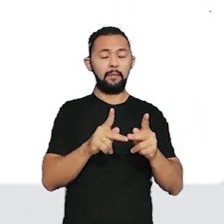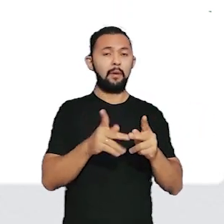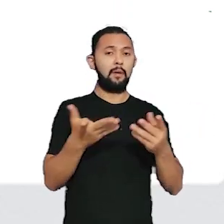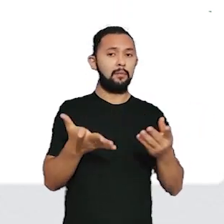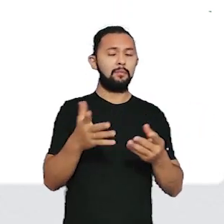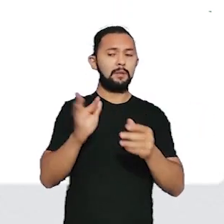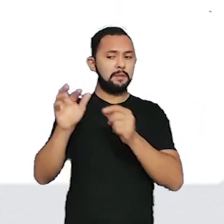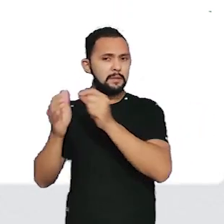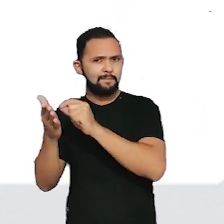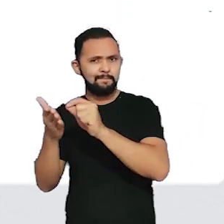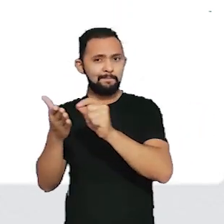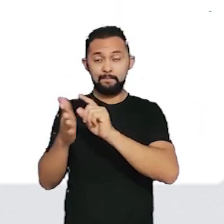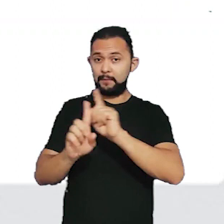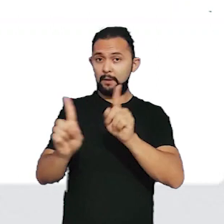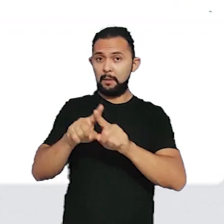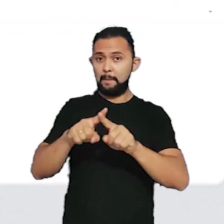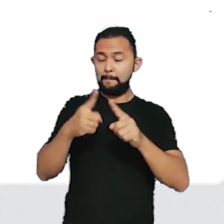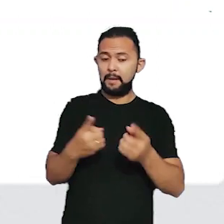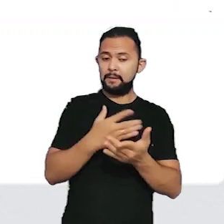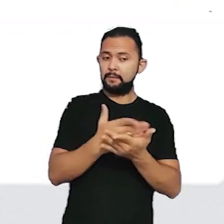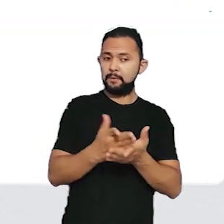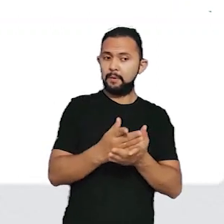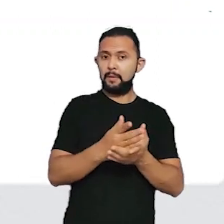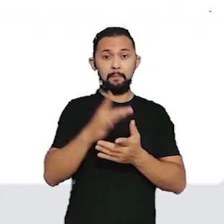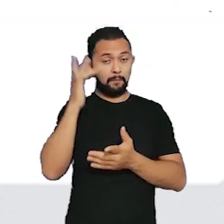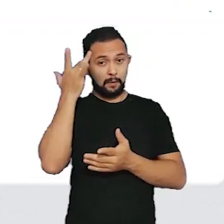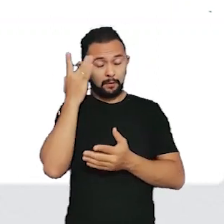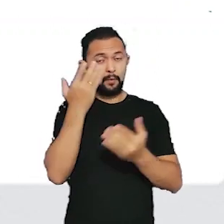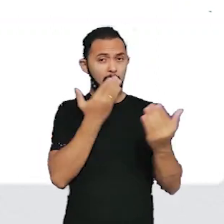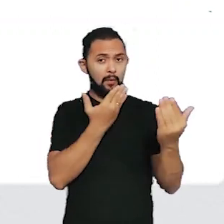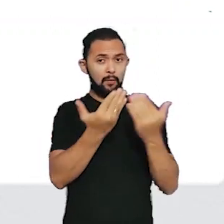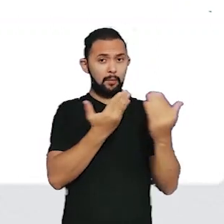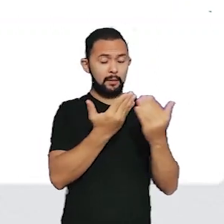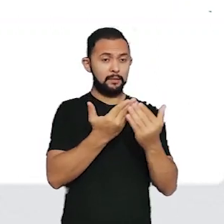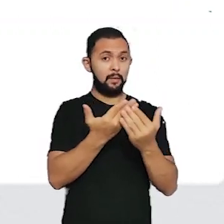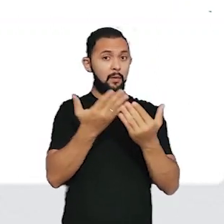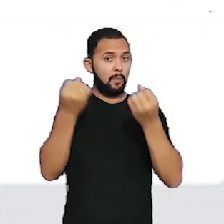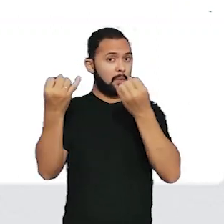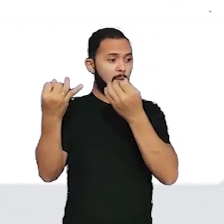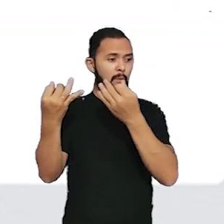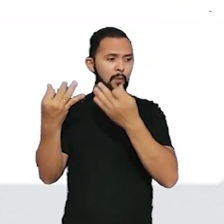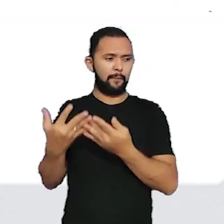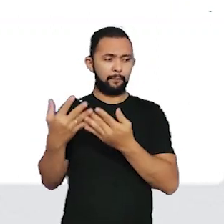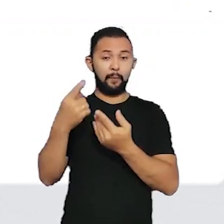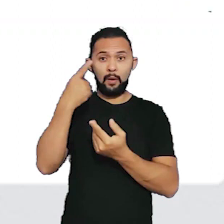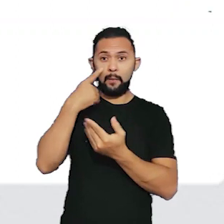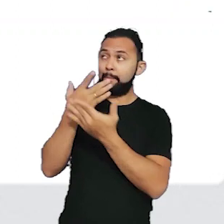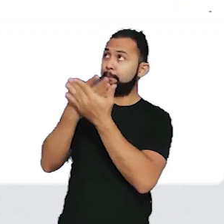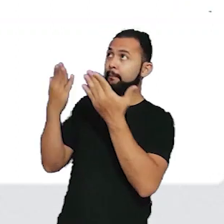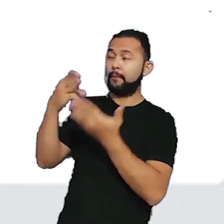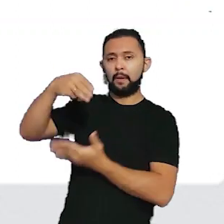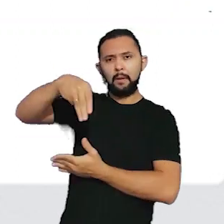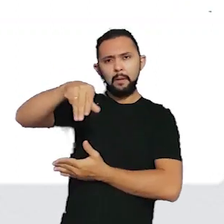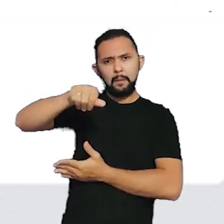da oração. É iniciado por uma conjunção subordinativa comparativa, são elas o mais que, o menos